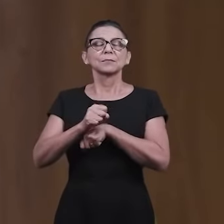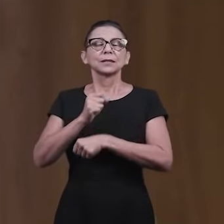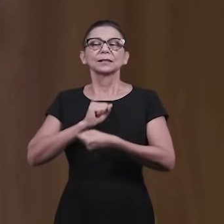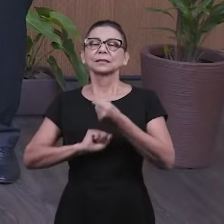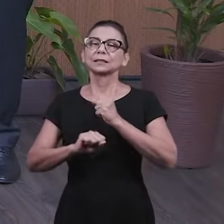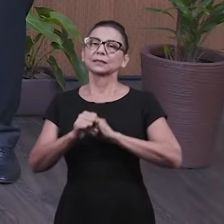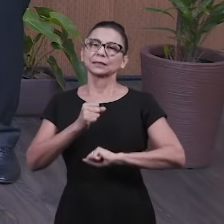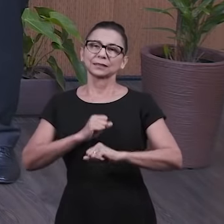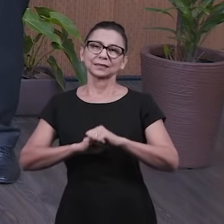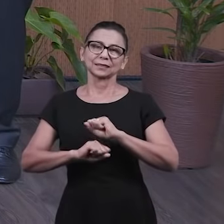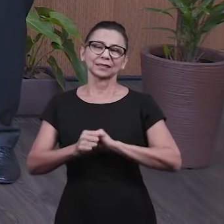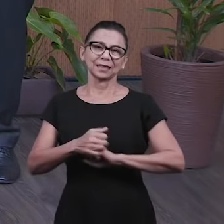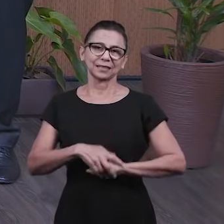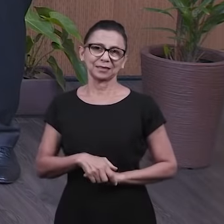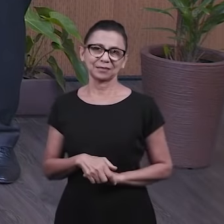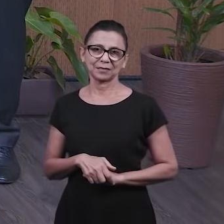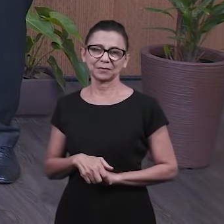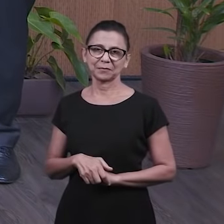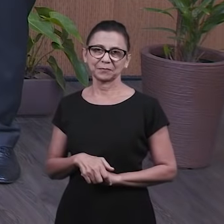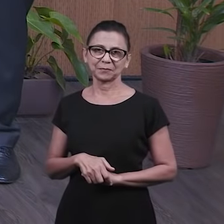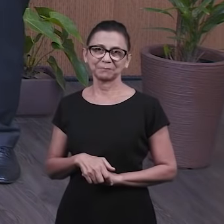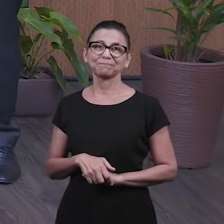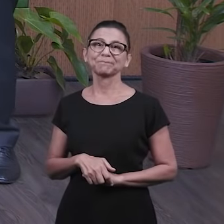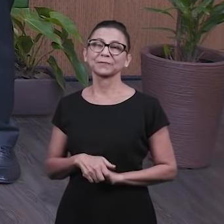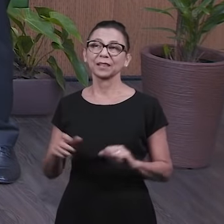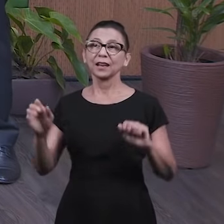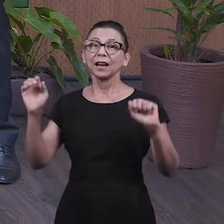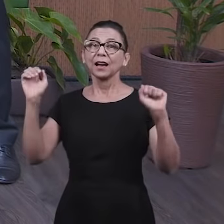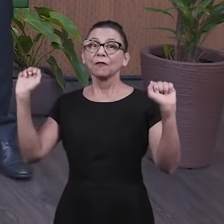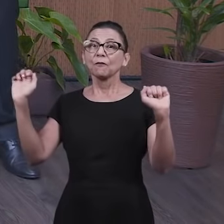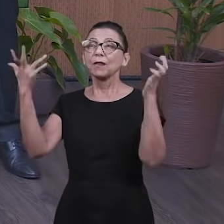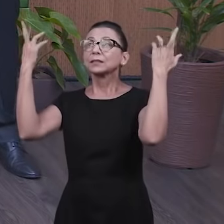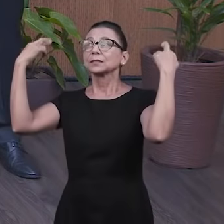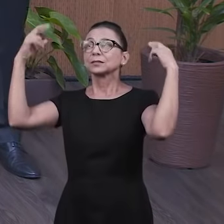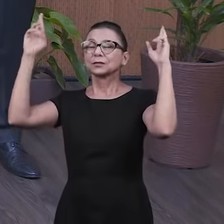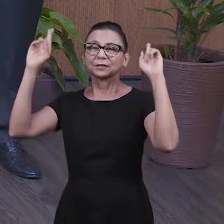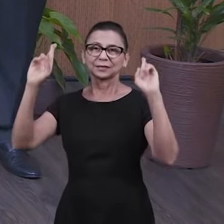fiel, que é a noiva. O encontro, as bodas do Cordeiro.